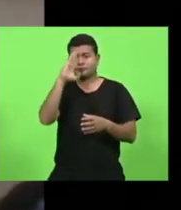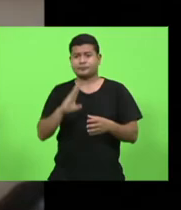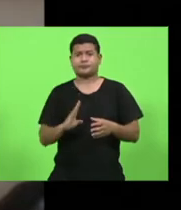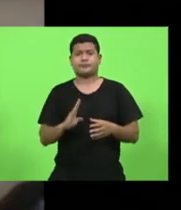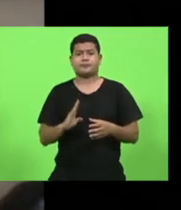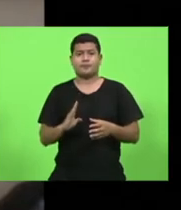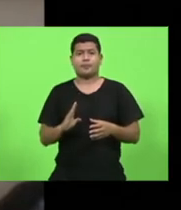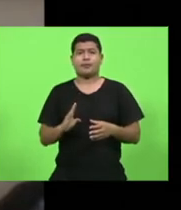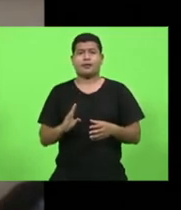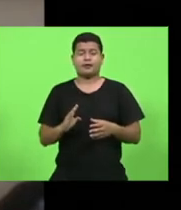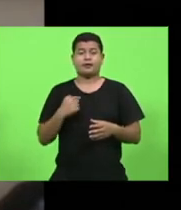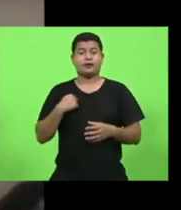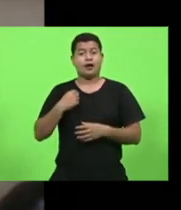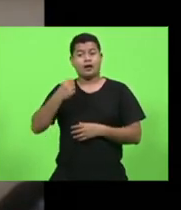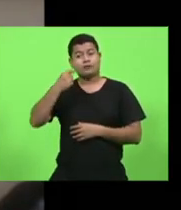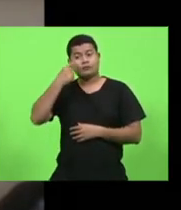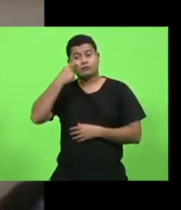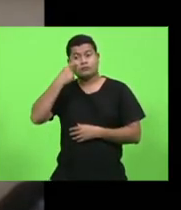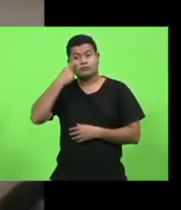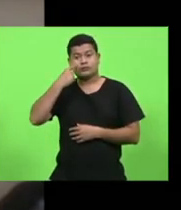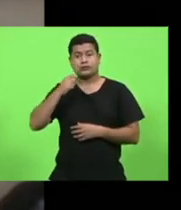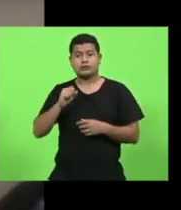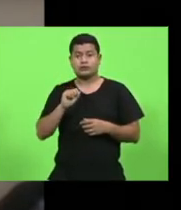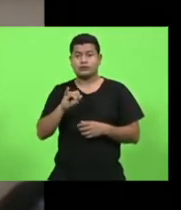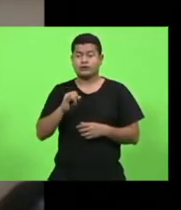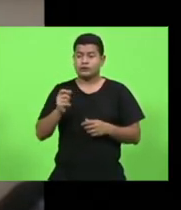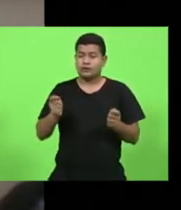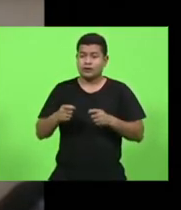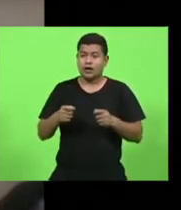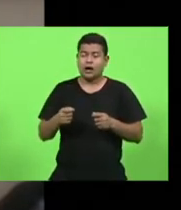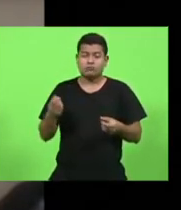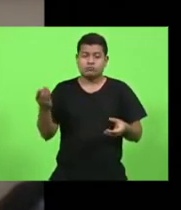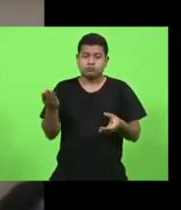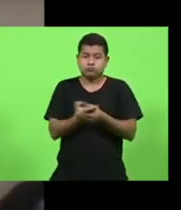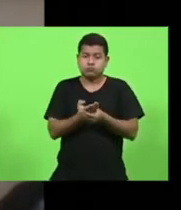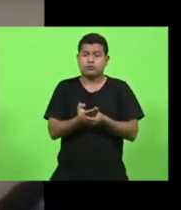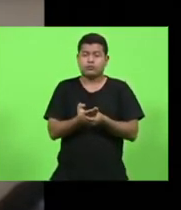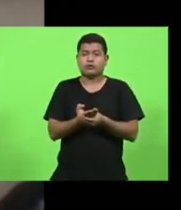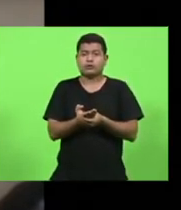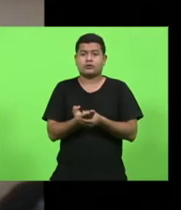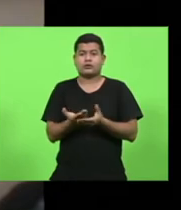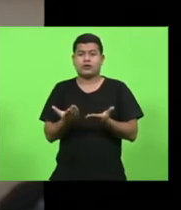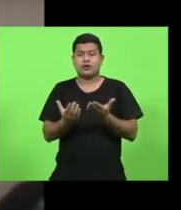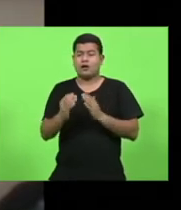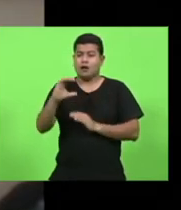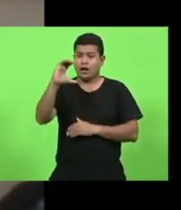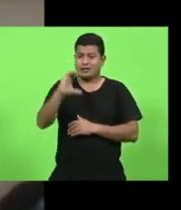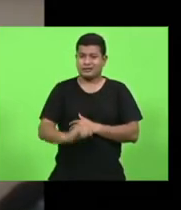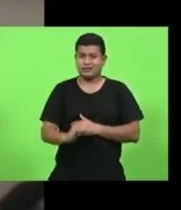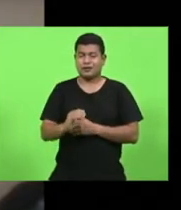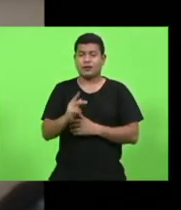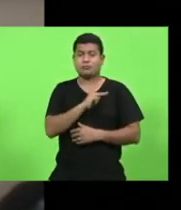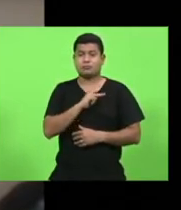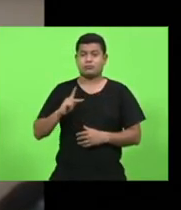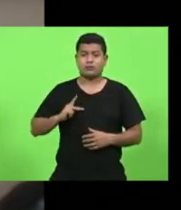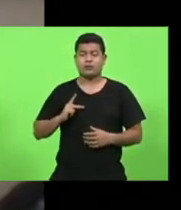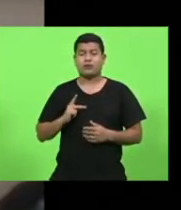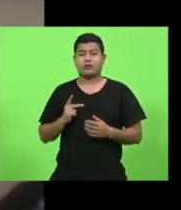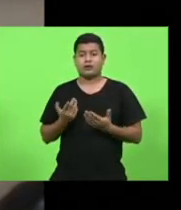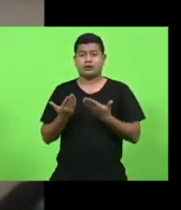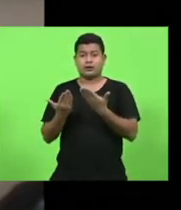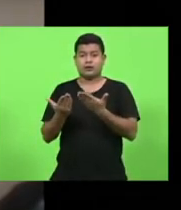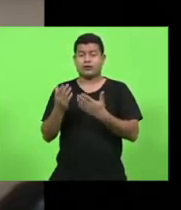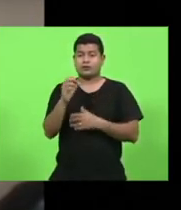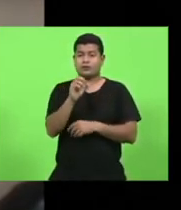aventada a possibilidade de entrarmos, né, com uma ação civil pública perante o STF, né, perante